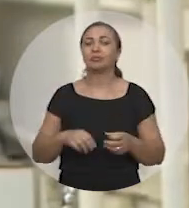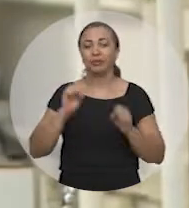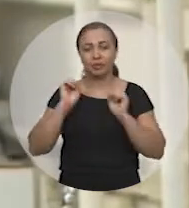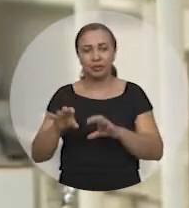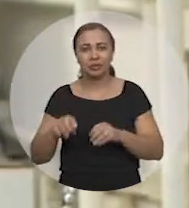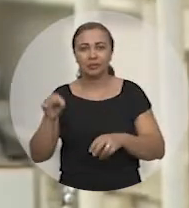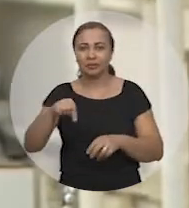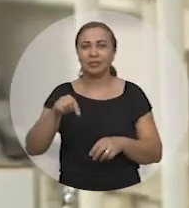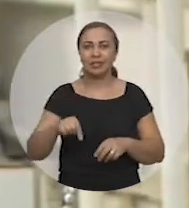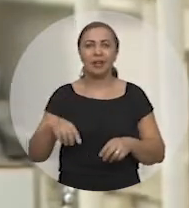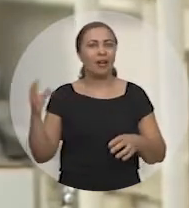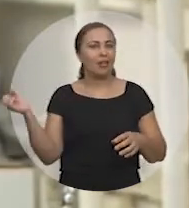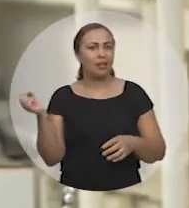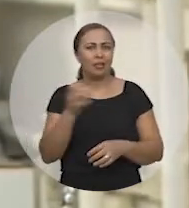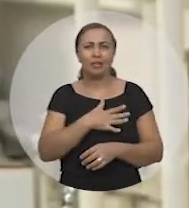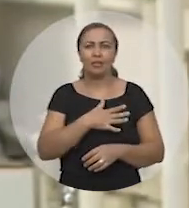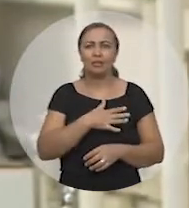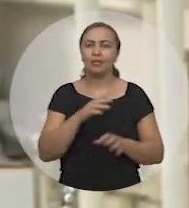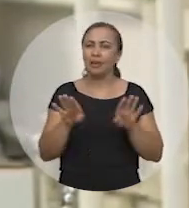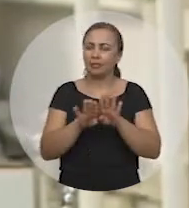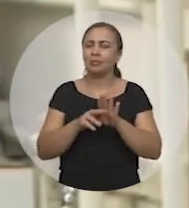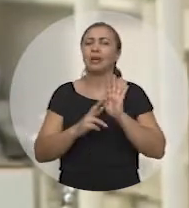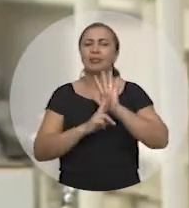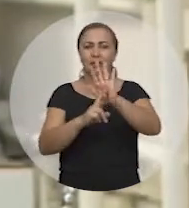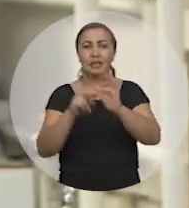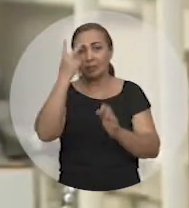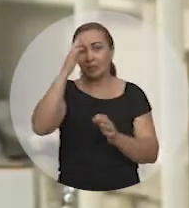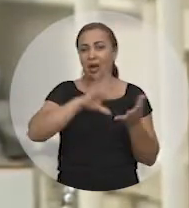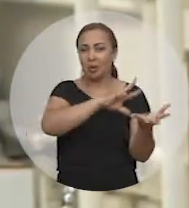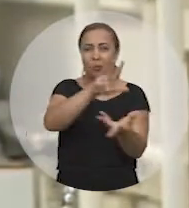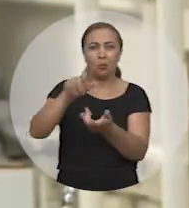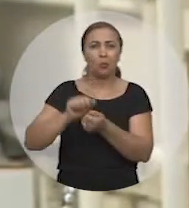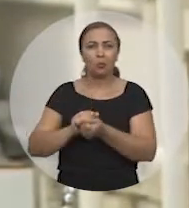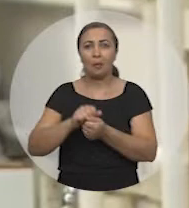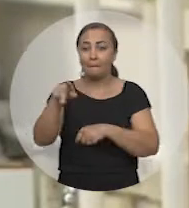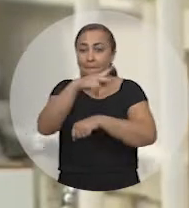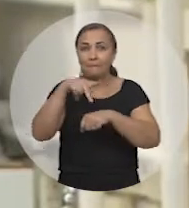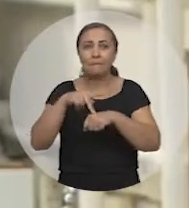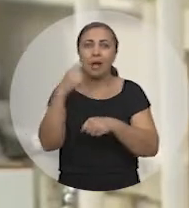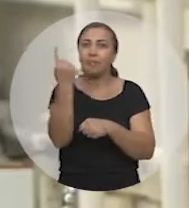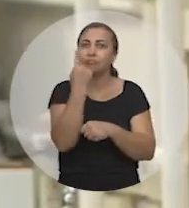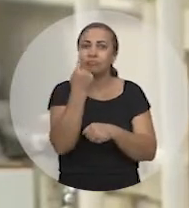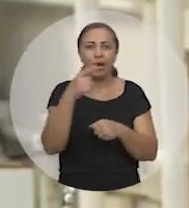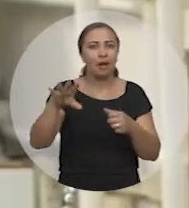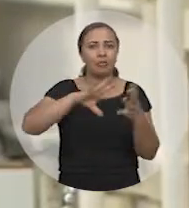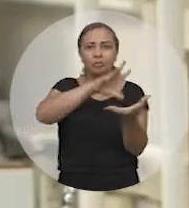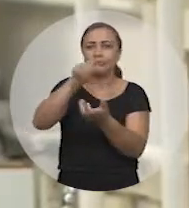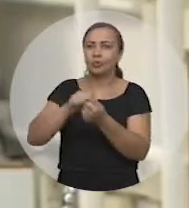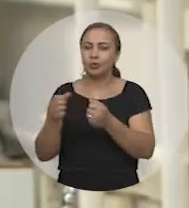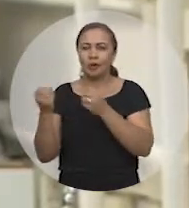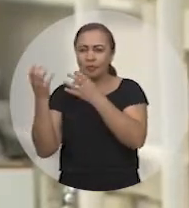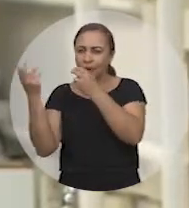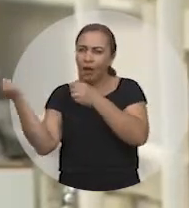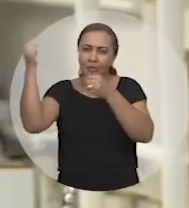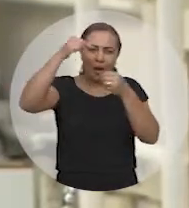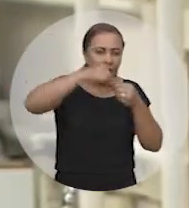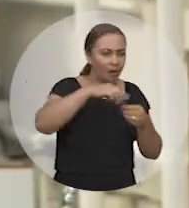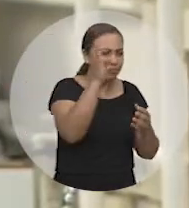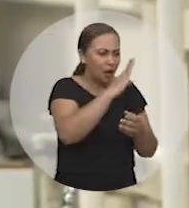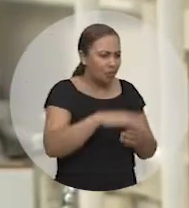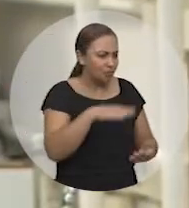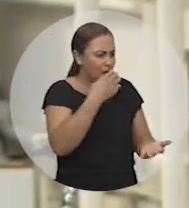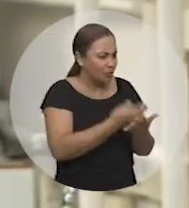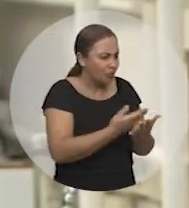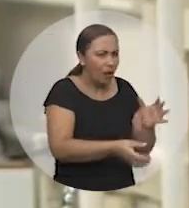algumas metodologias elas são inovadoras e são referência para todo mundo países de primeiro mundo eles vêm até o Brasil e